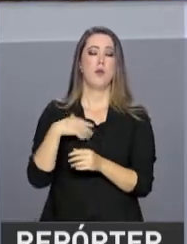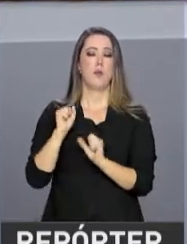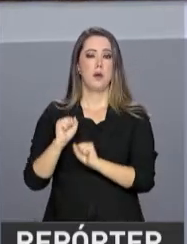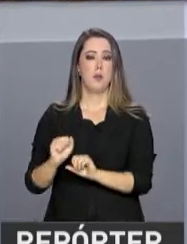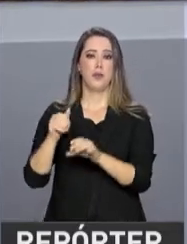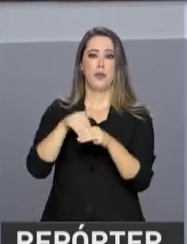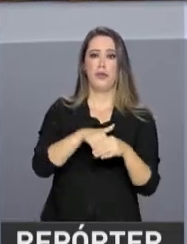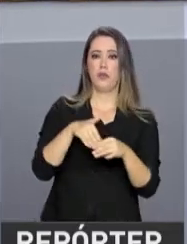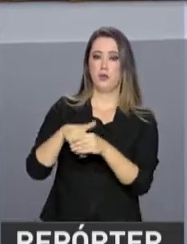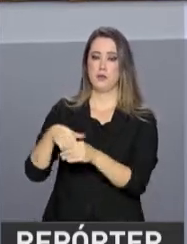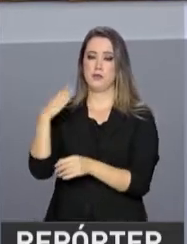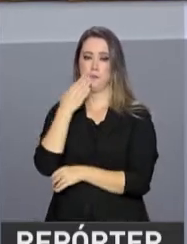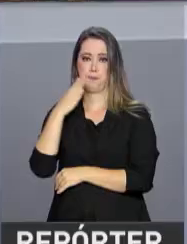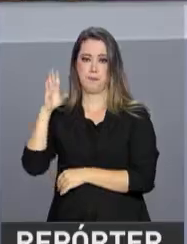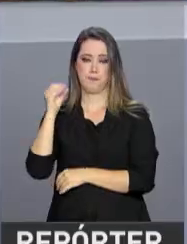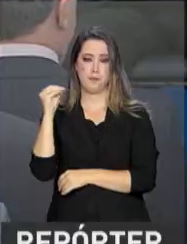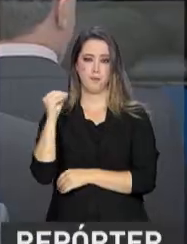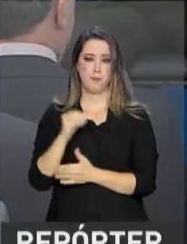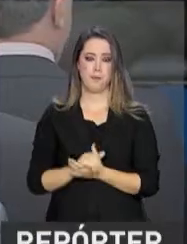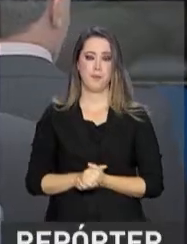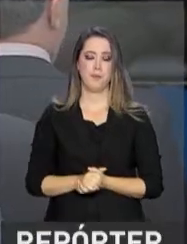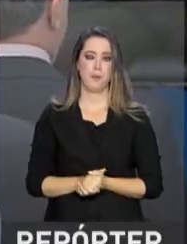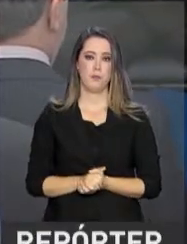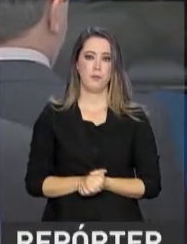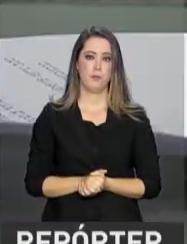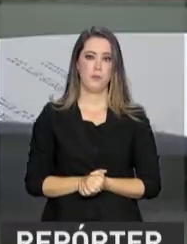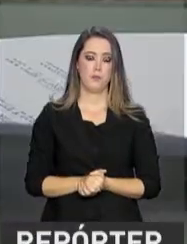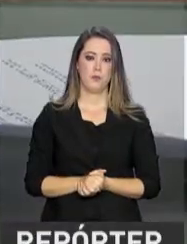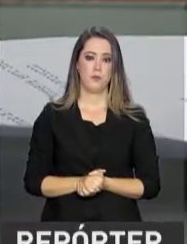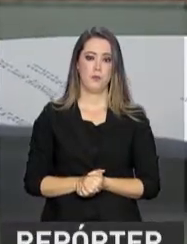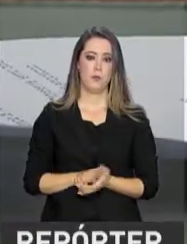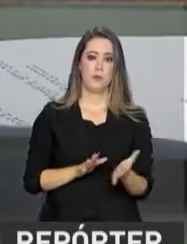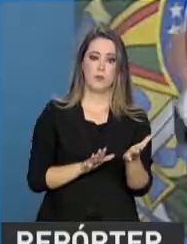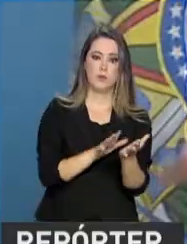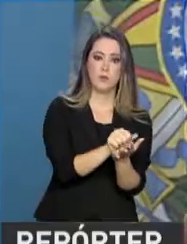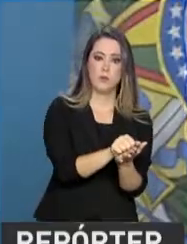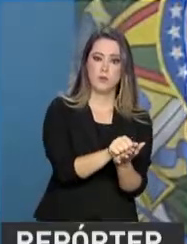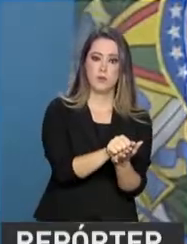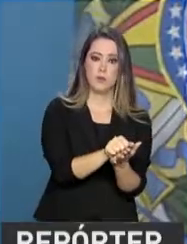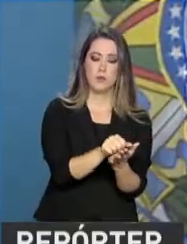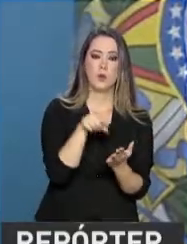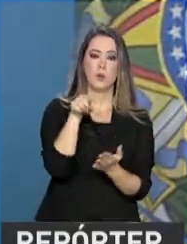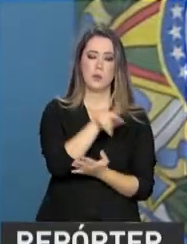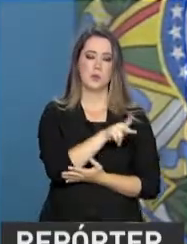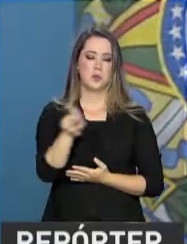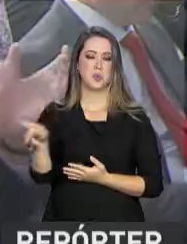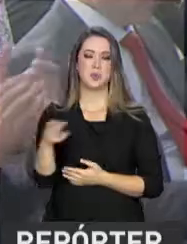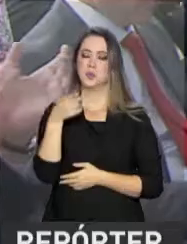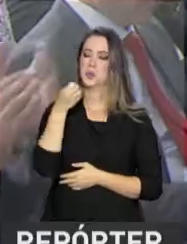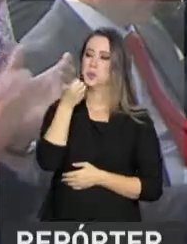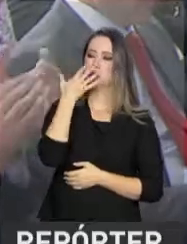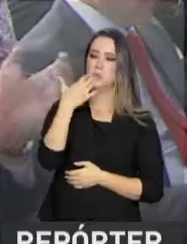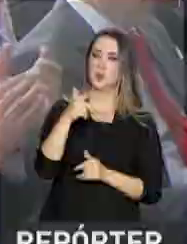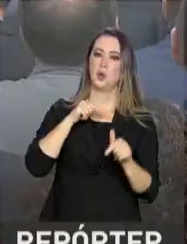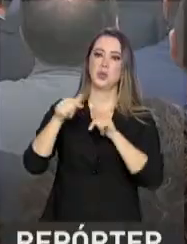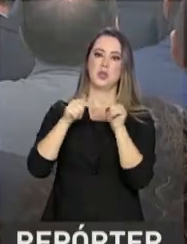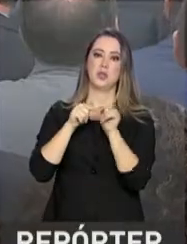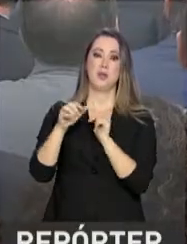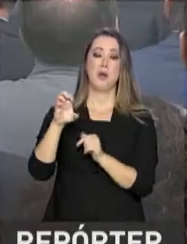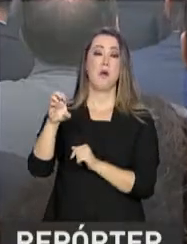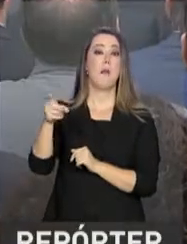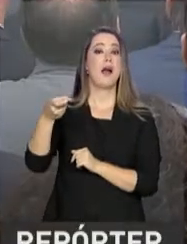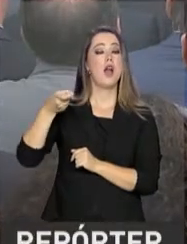nas eleições de outubro na posse o presidente michel temer elogiou a atuação dos reis